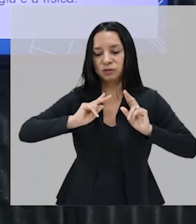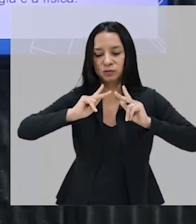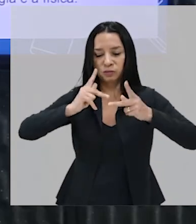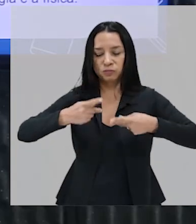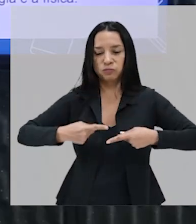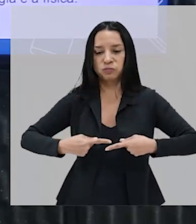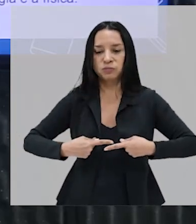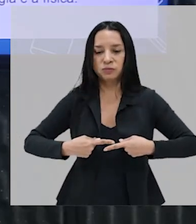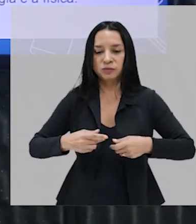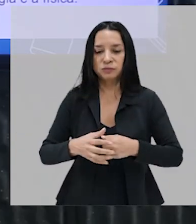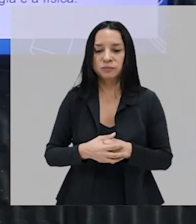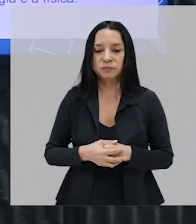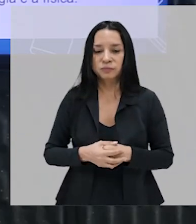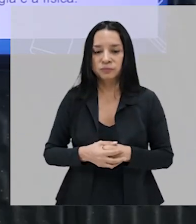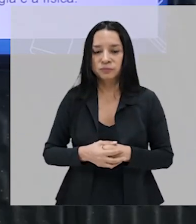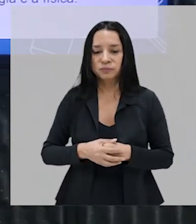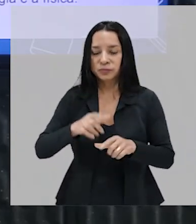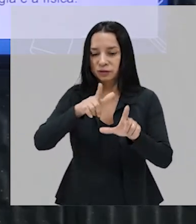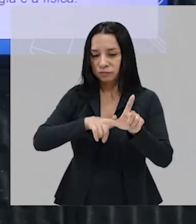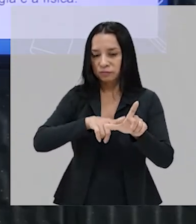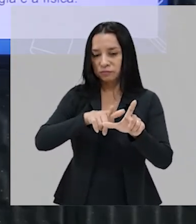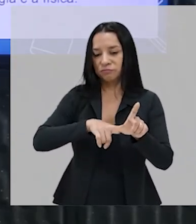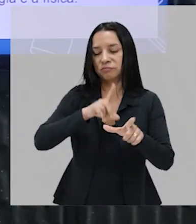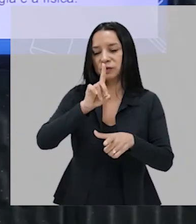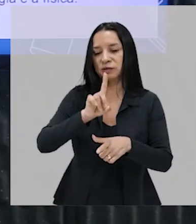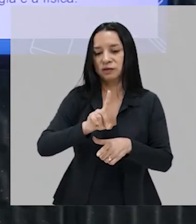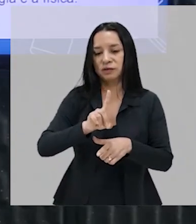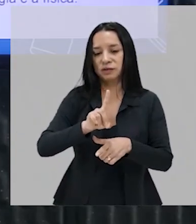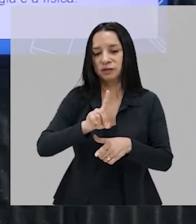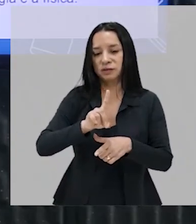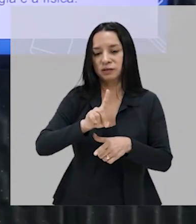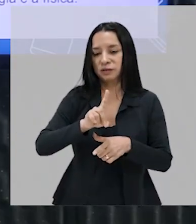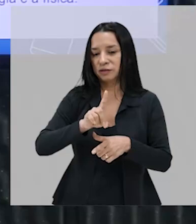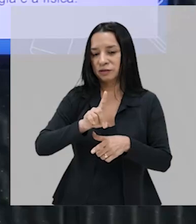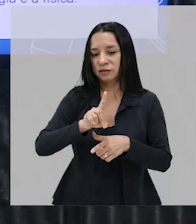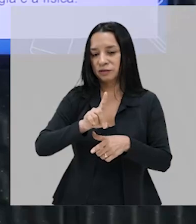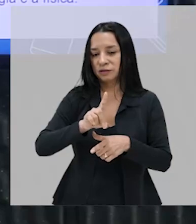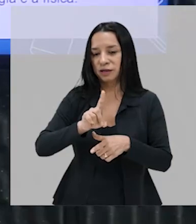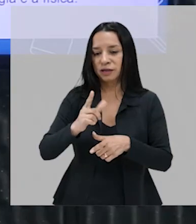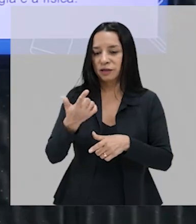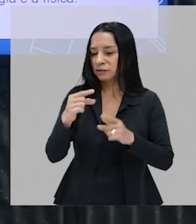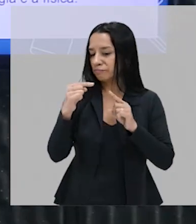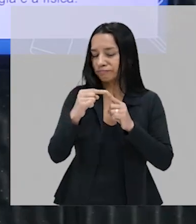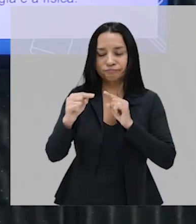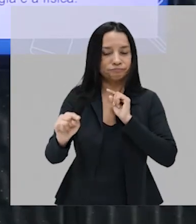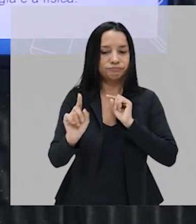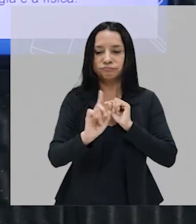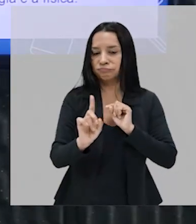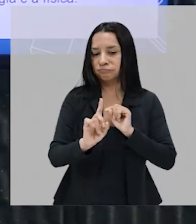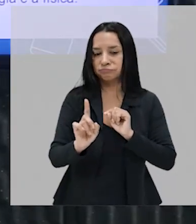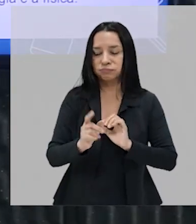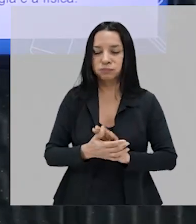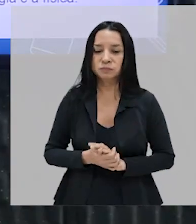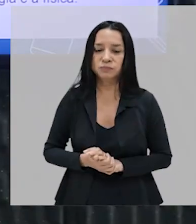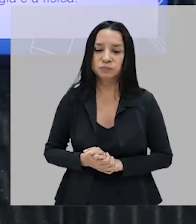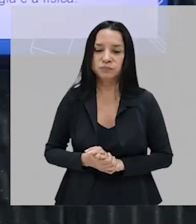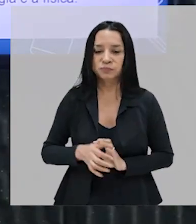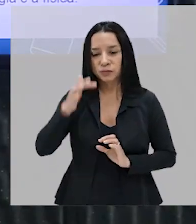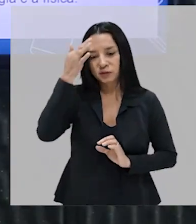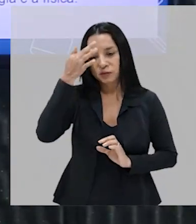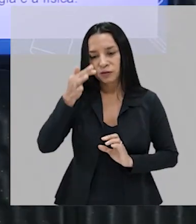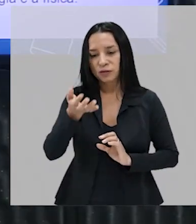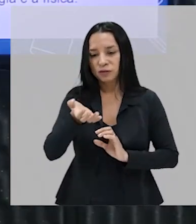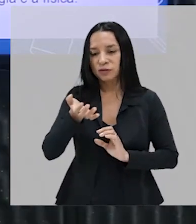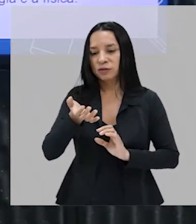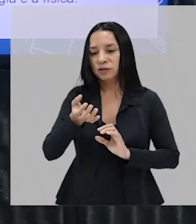dela. Então a letra D aqui ela vai sair muito longe daquilo que nós esperamos. E letra E. Os filósofos